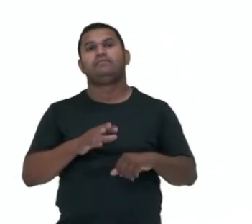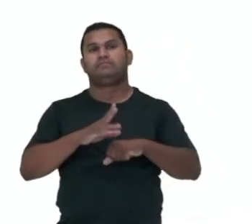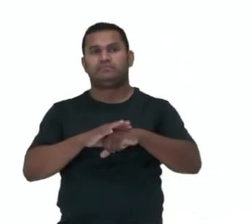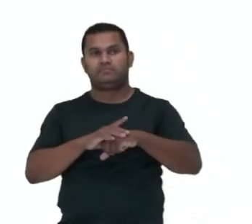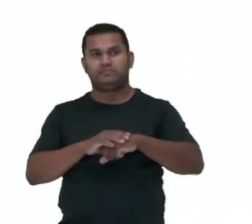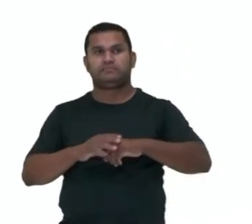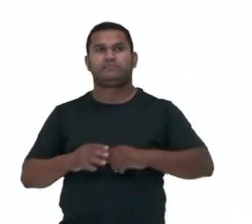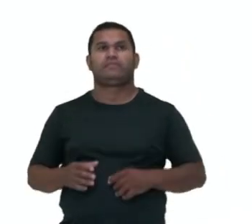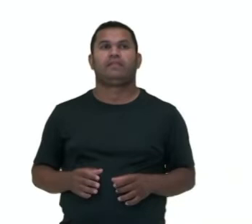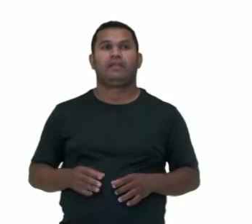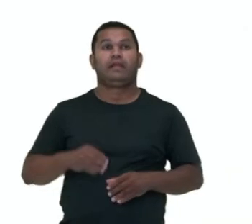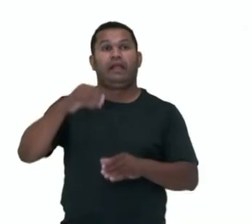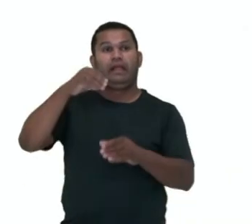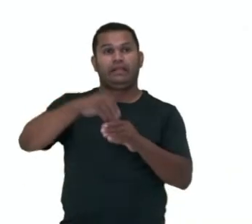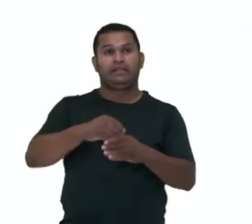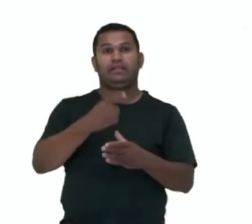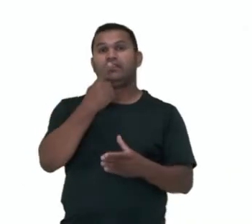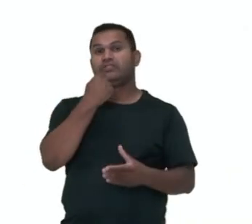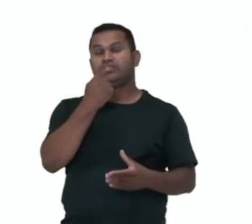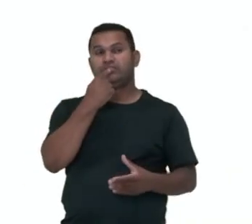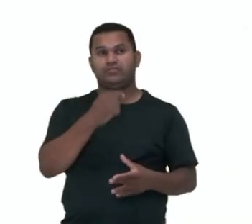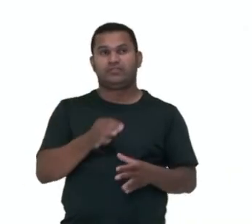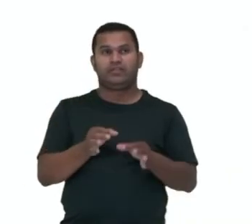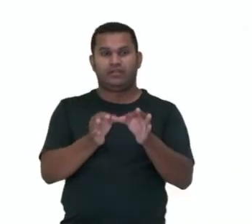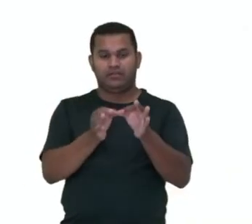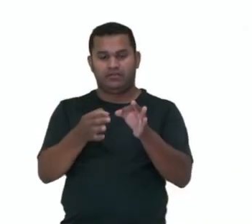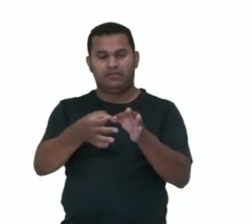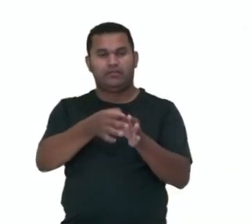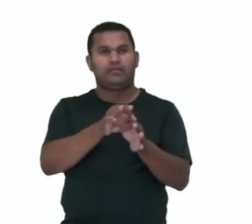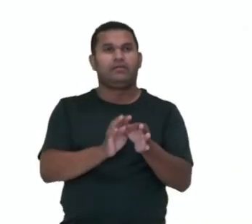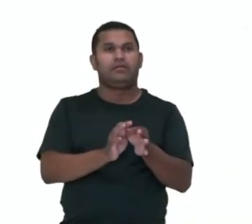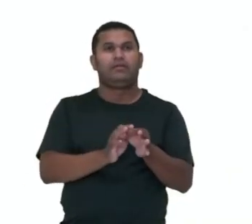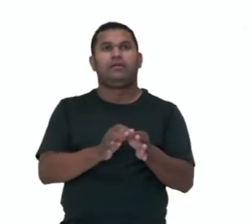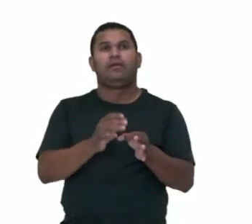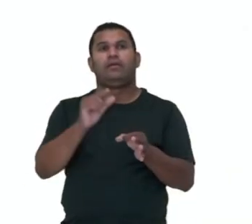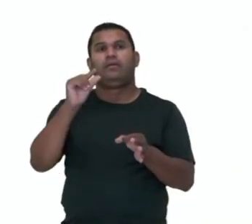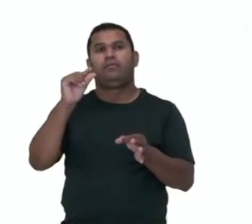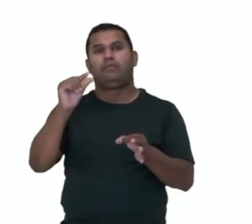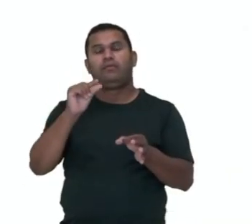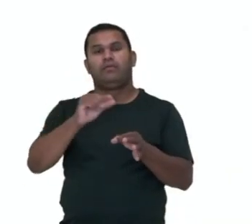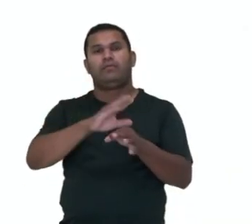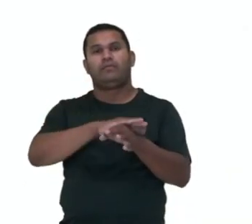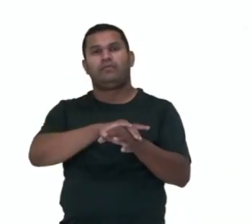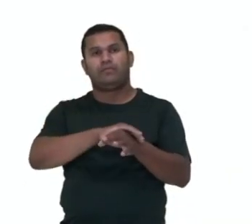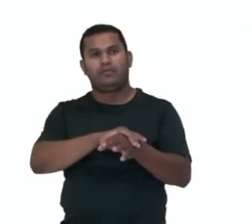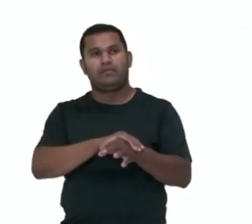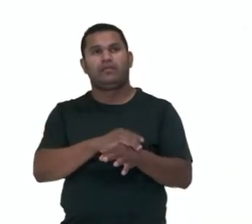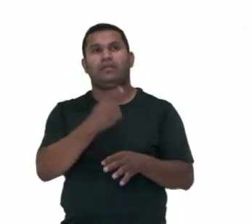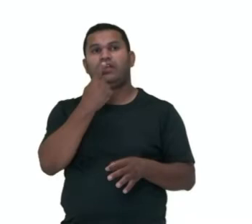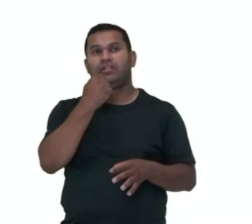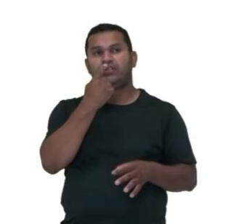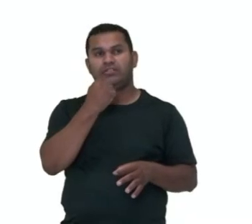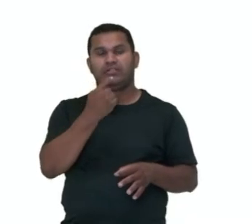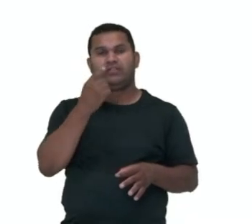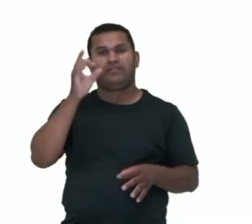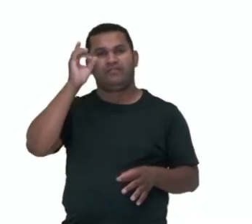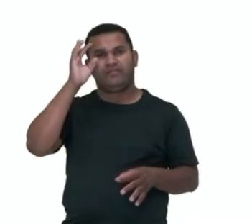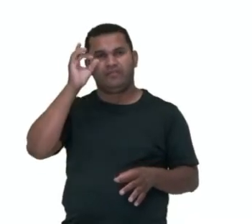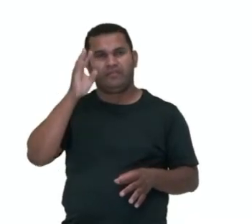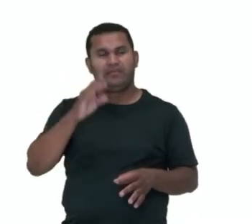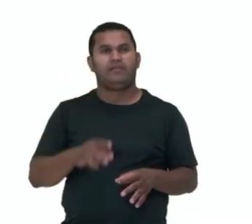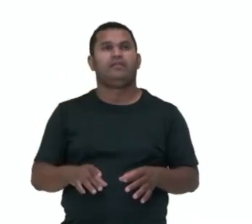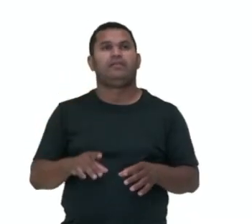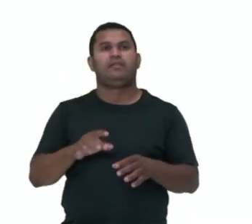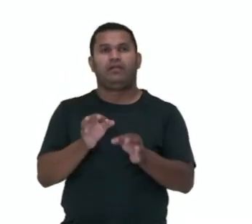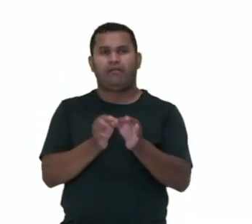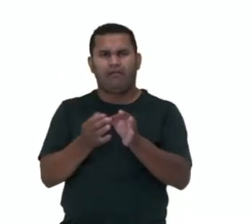leucemia, com glóbulos brancos ali em quantidade maior, né? Um tumor aqui na região do seio, tá? Os